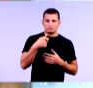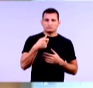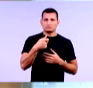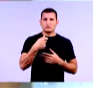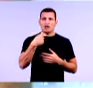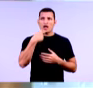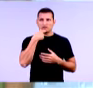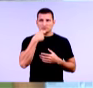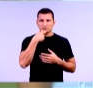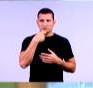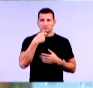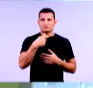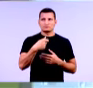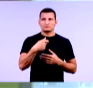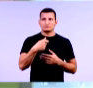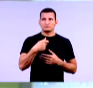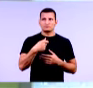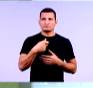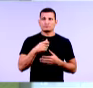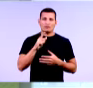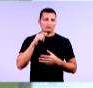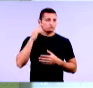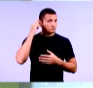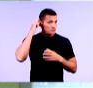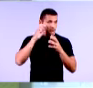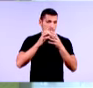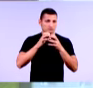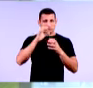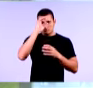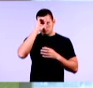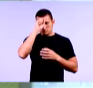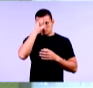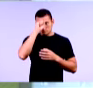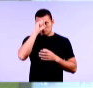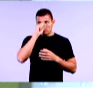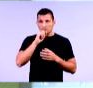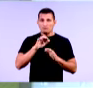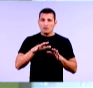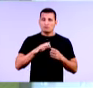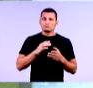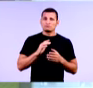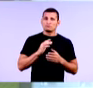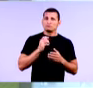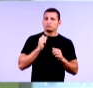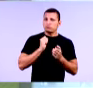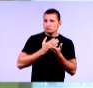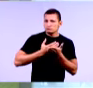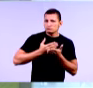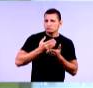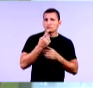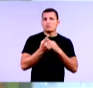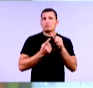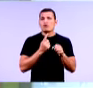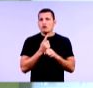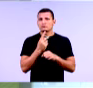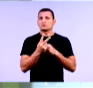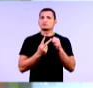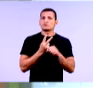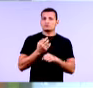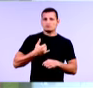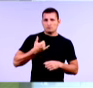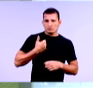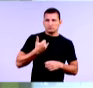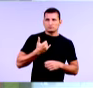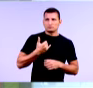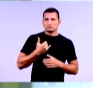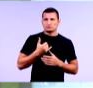boca. Né? É o que o cérebro está aprendendo. Vai chegar um determinado momento da vida dele, com 1 ano, 2 anos de idade, que ele vai pegar esse pincel,